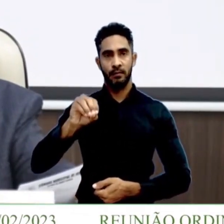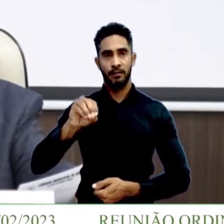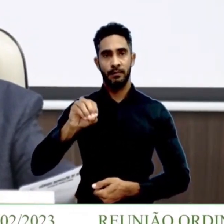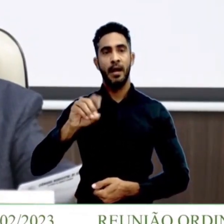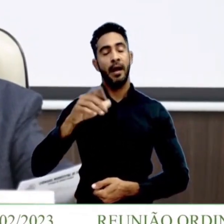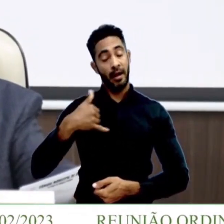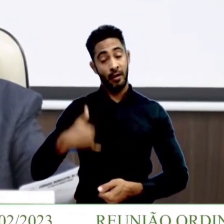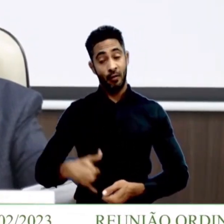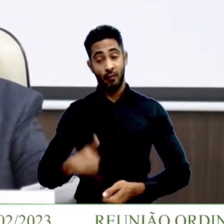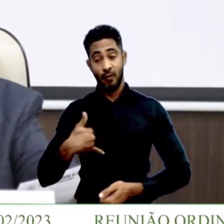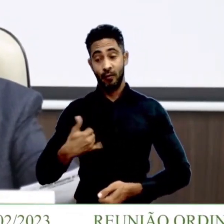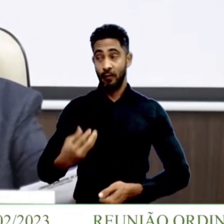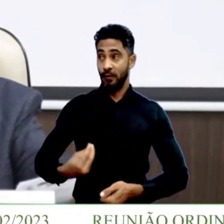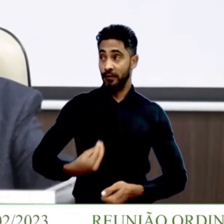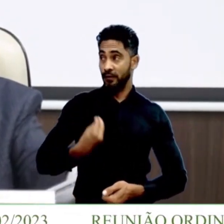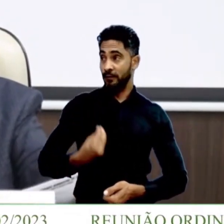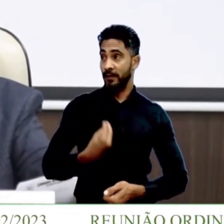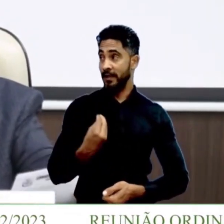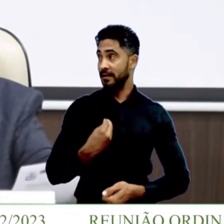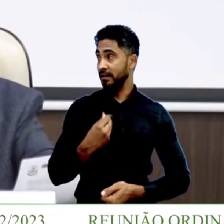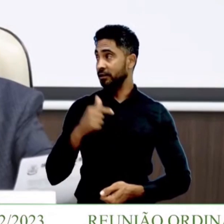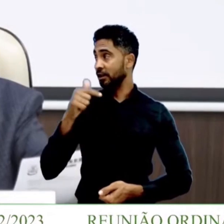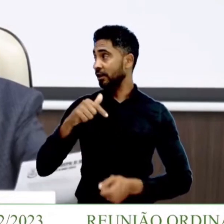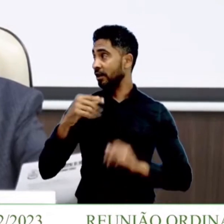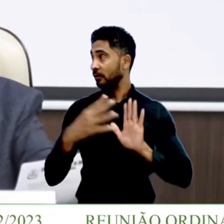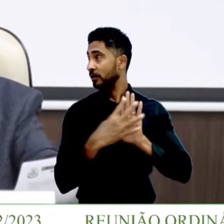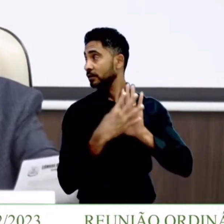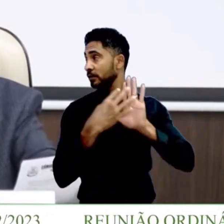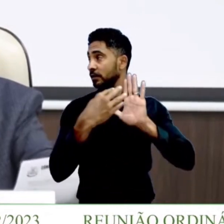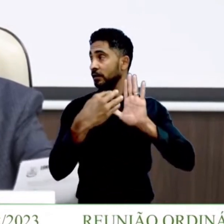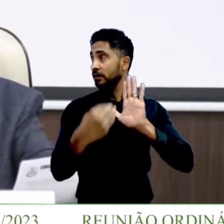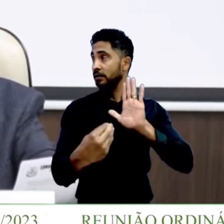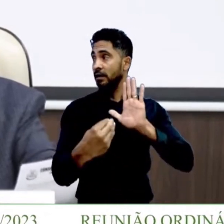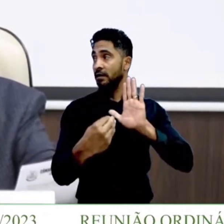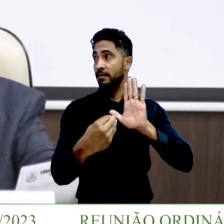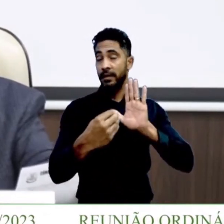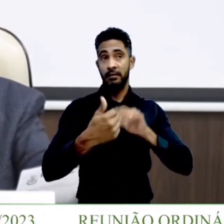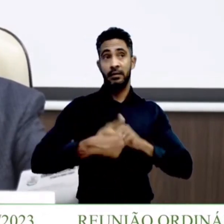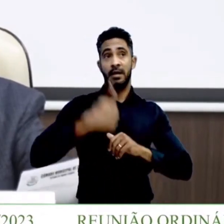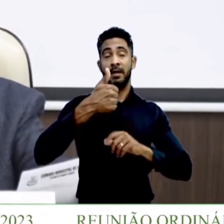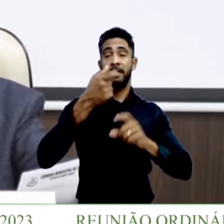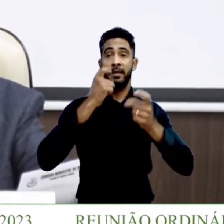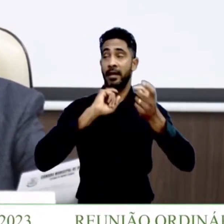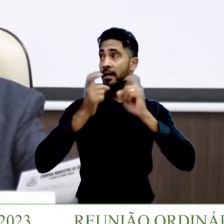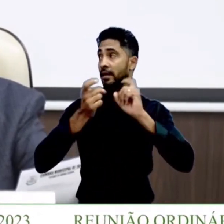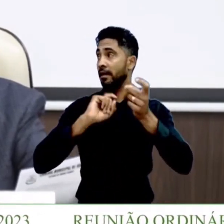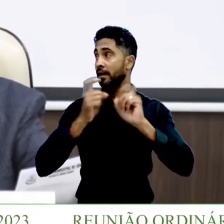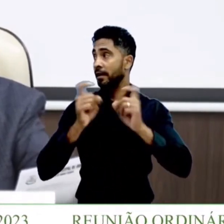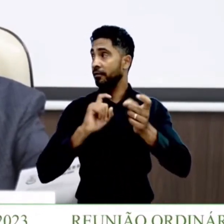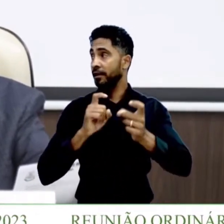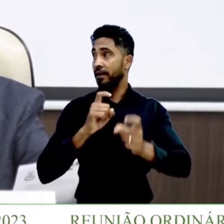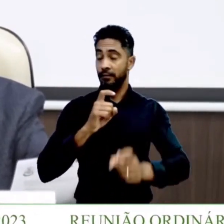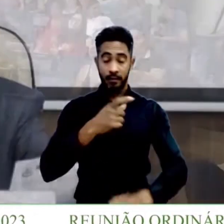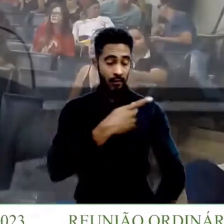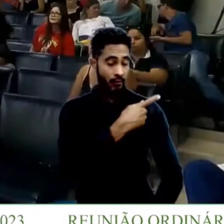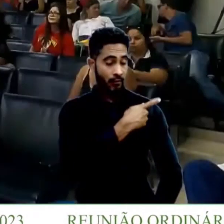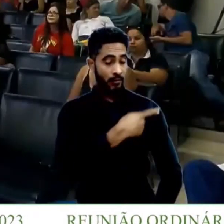uma honra ter o senhor, que é um meu espelho, aqui na minha primeira reunião ordinária como